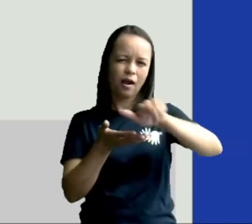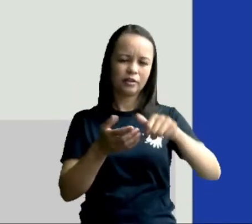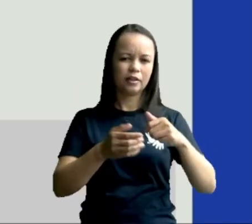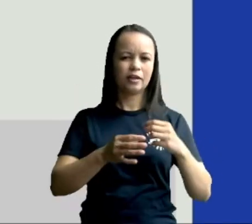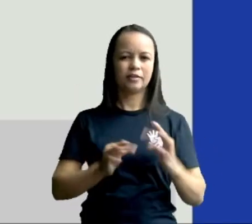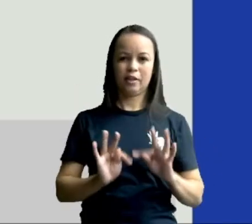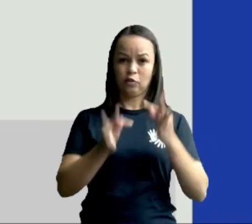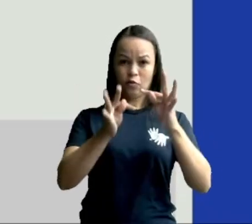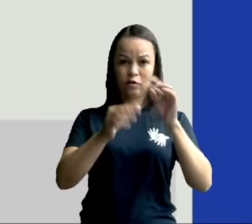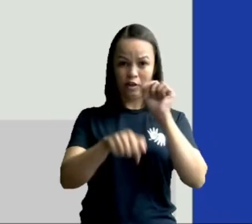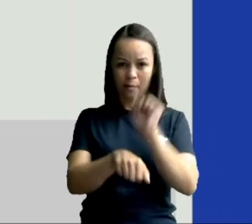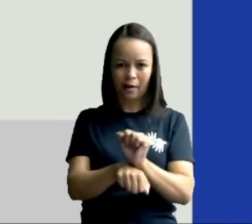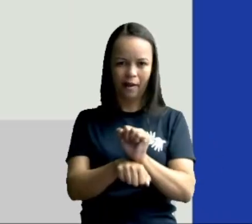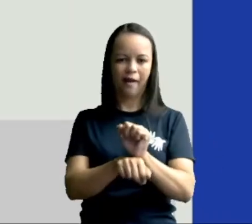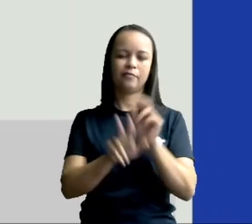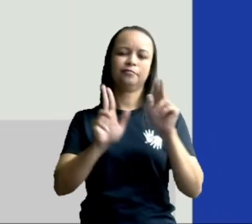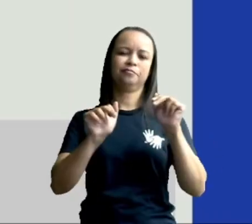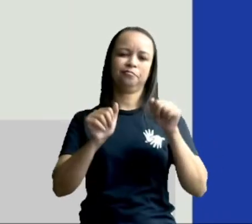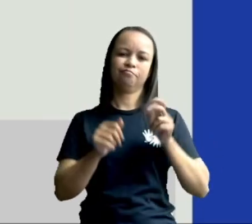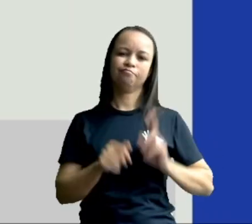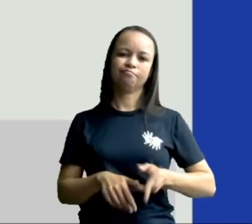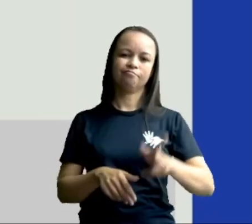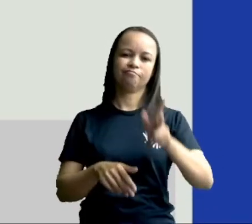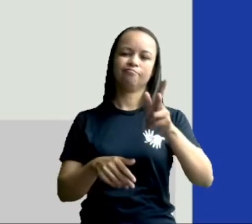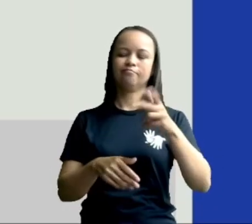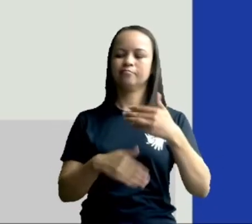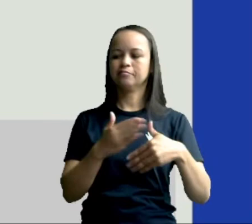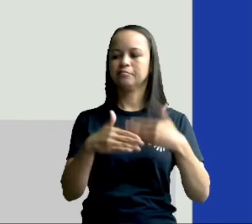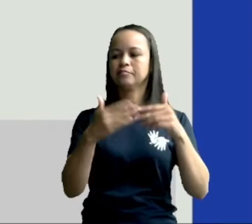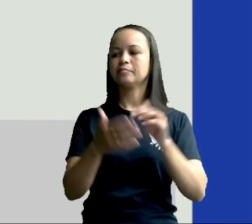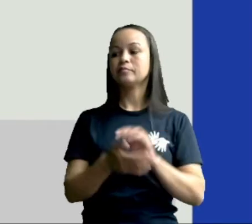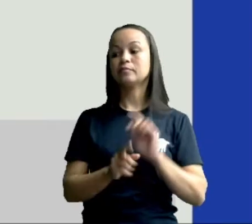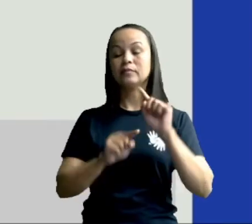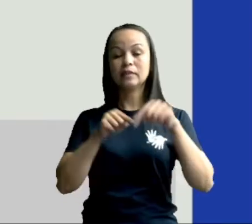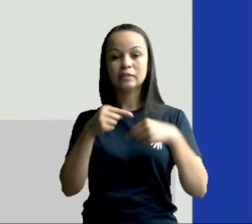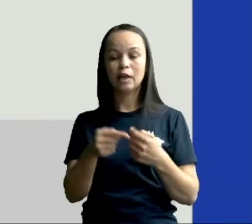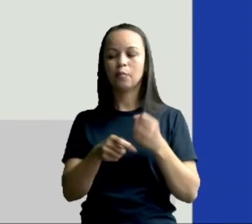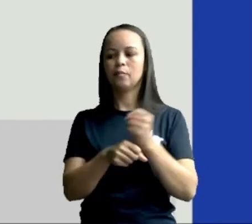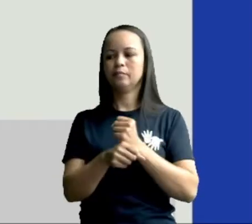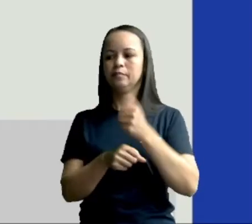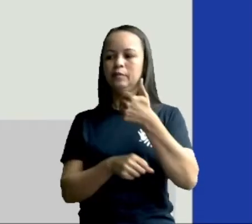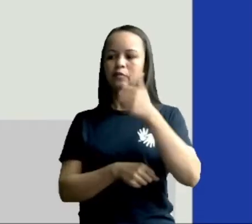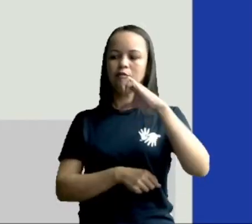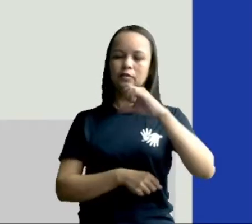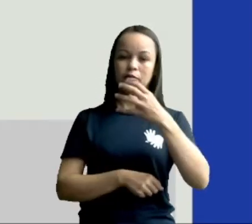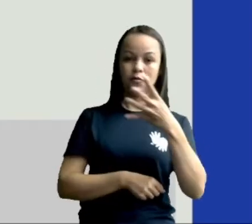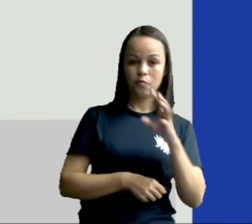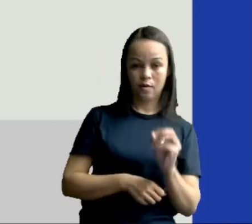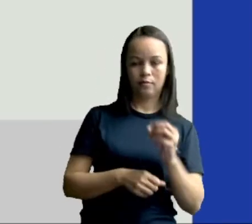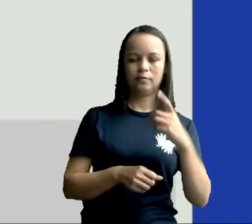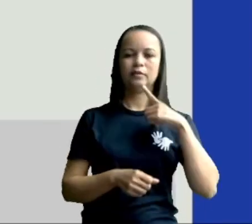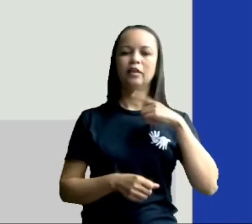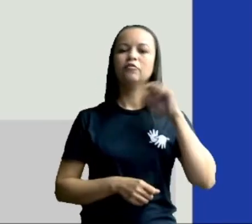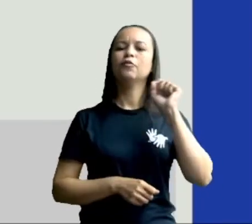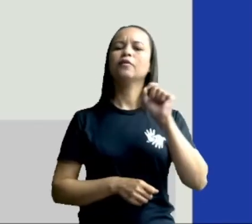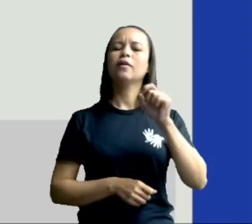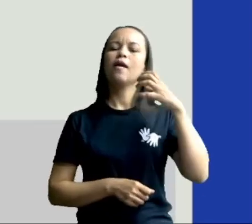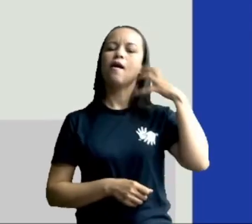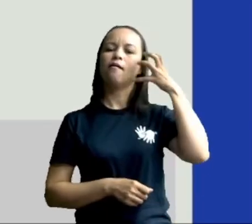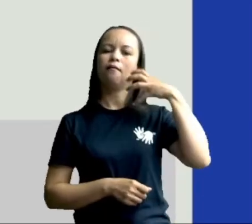Em 1940 veio a rádio, olha aí, ó, um meio de comunicação que revolucionou o mundo,